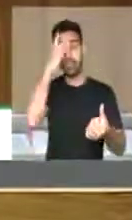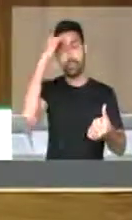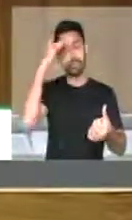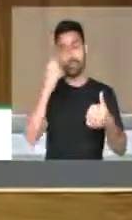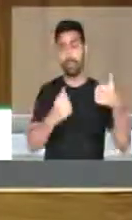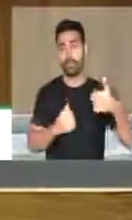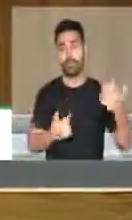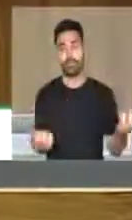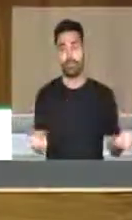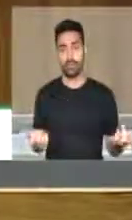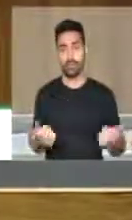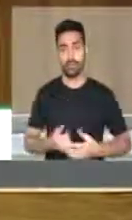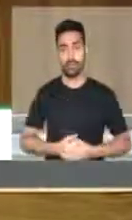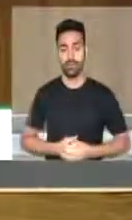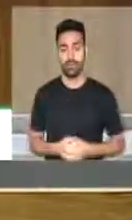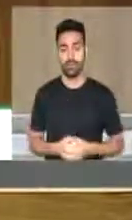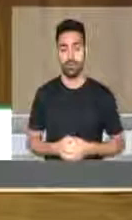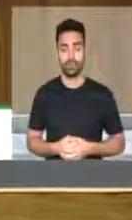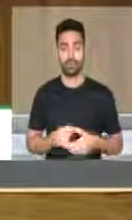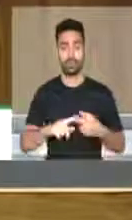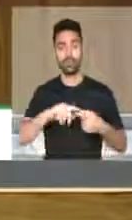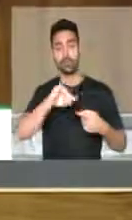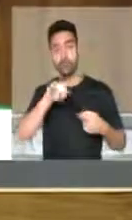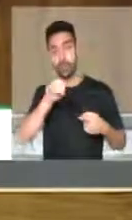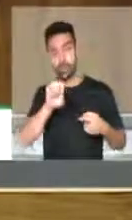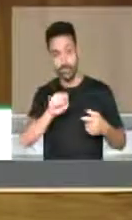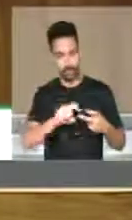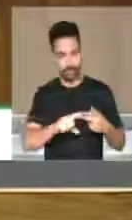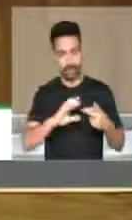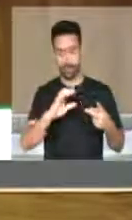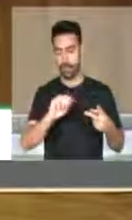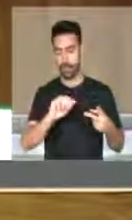Deputado Johnny Marcos. Deputado Caetano.